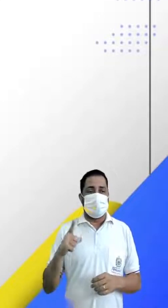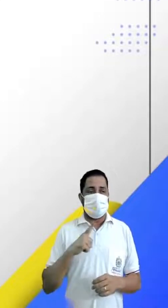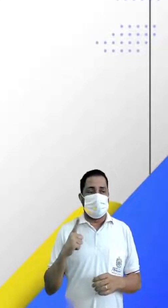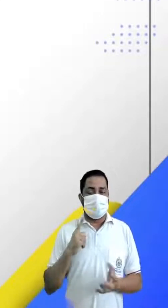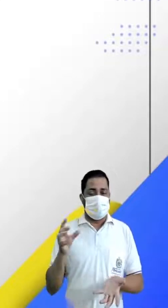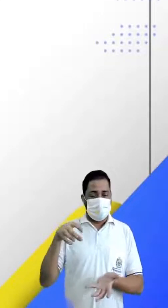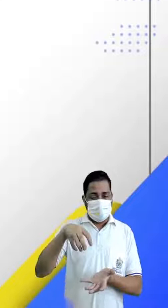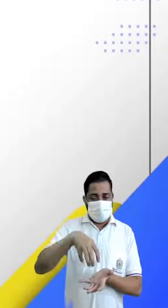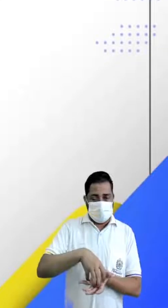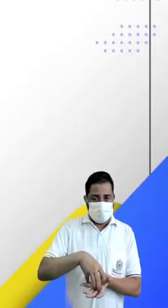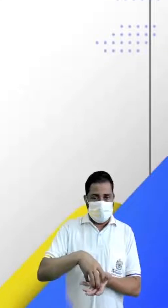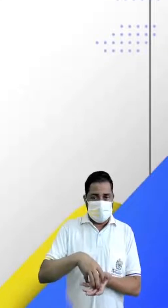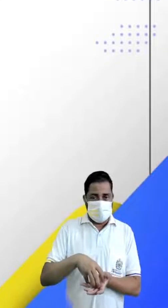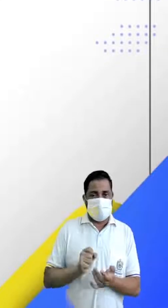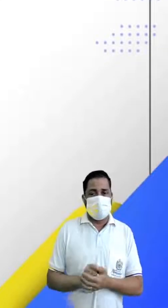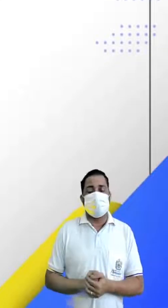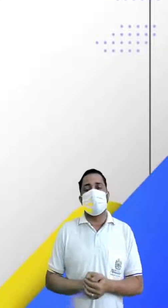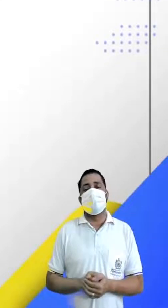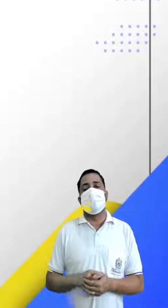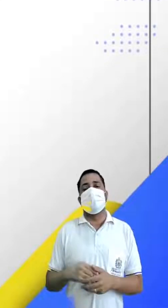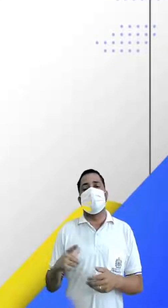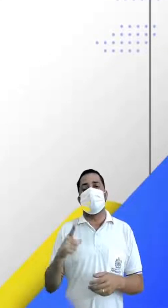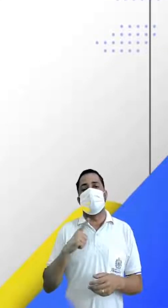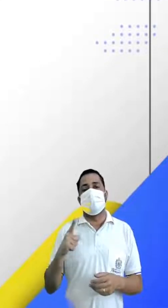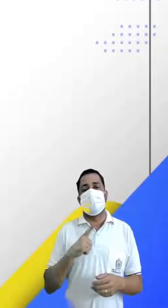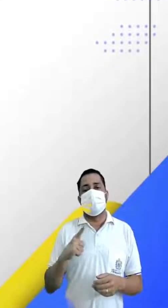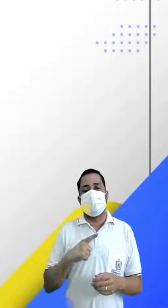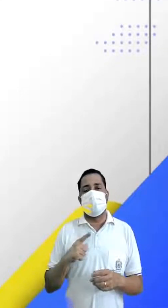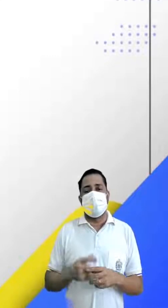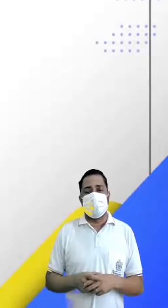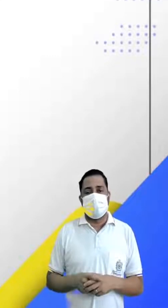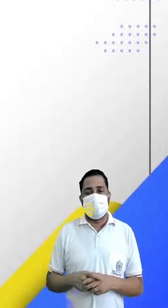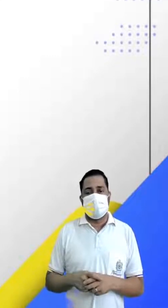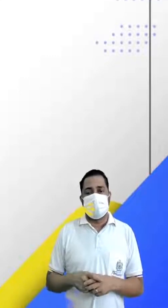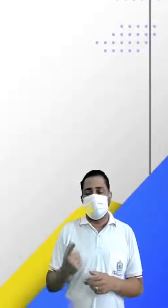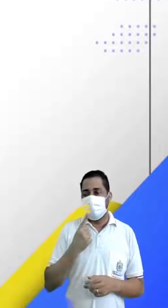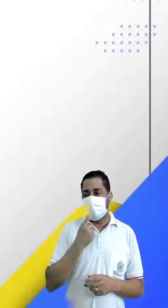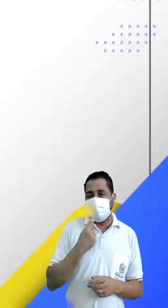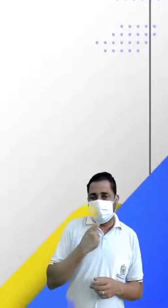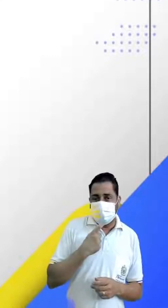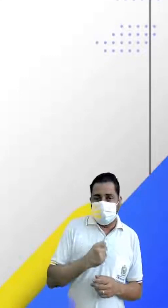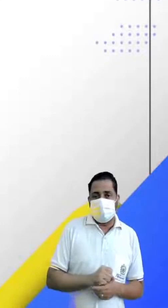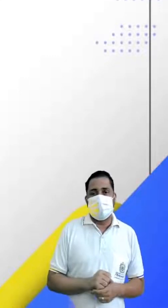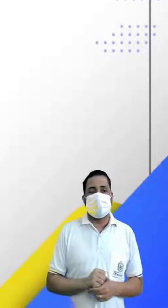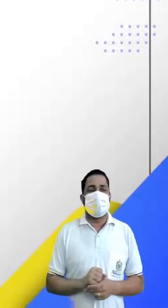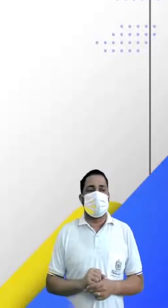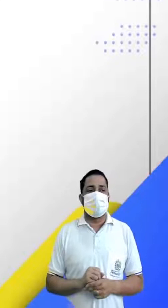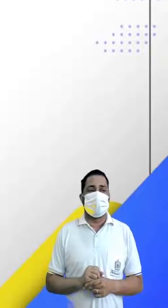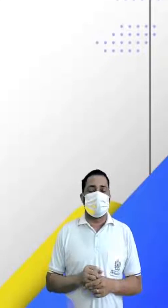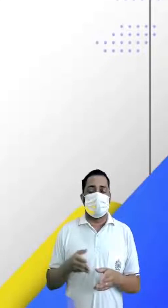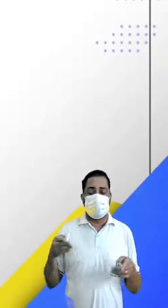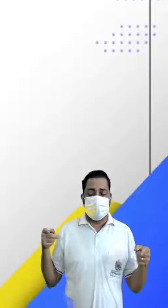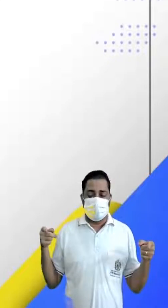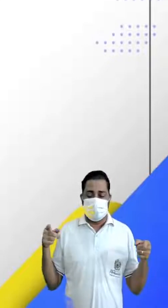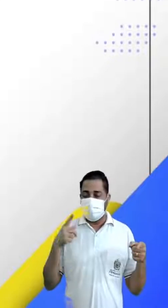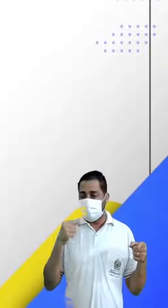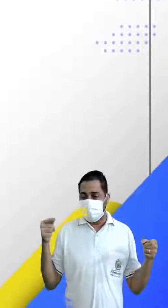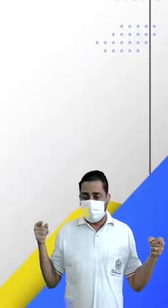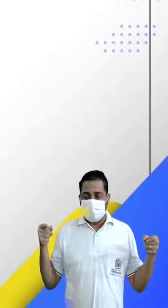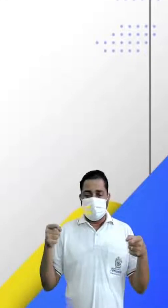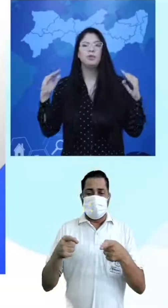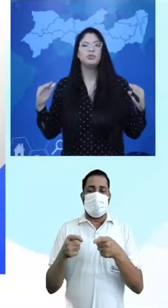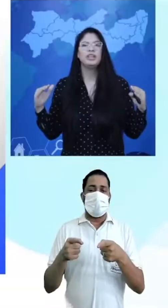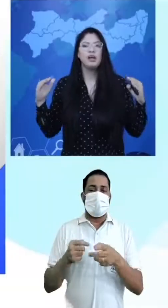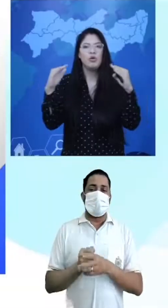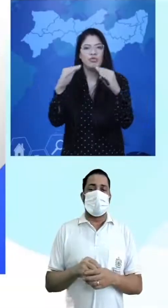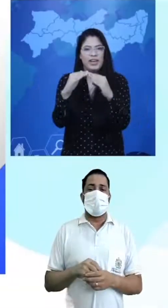centro o ponto de fuga e a gente tem as projetantes em vermelho incidindo para o ponto de fuga. Ele é